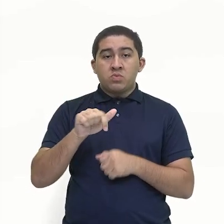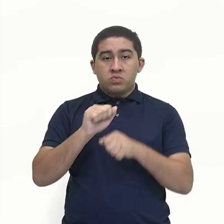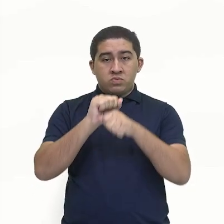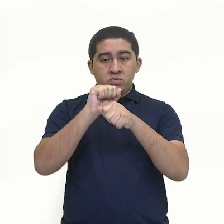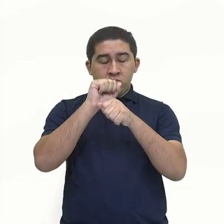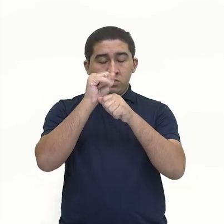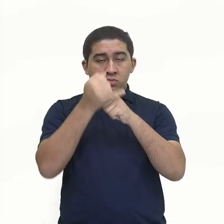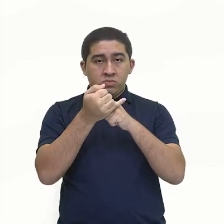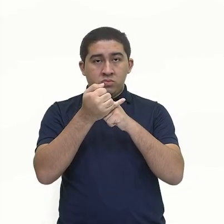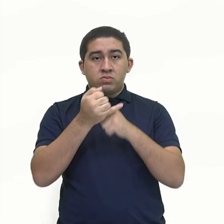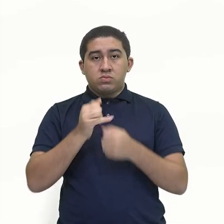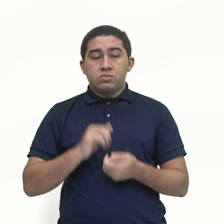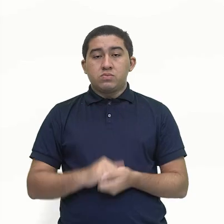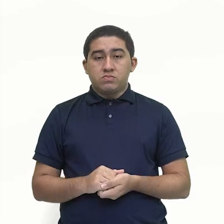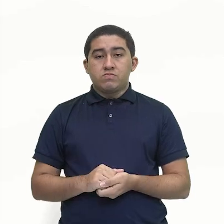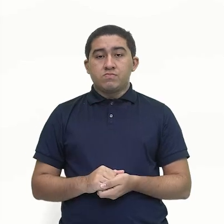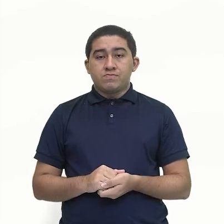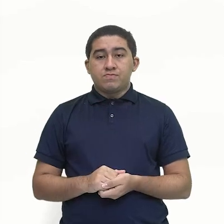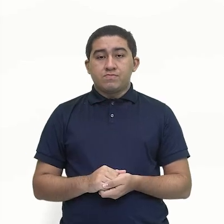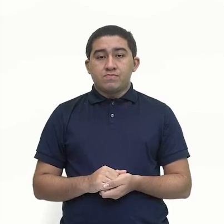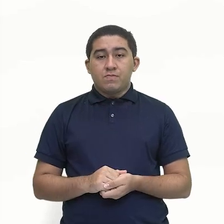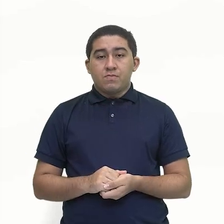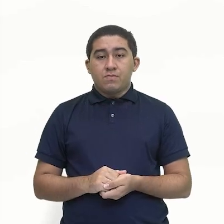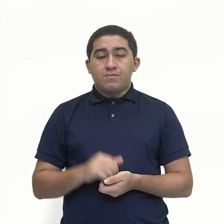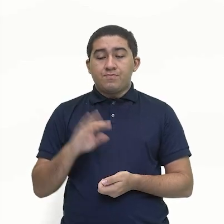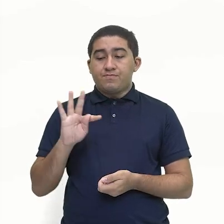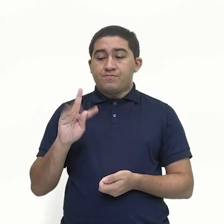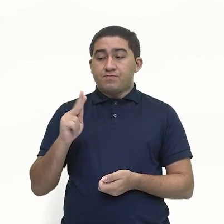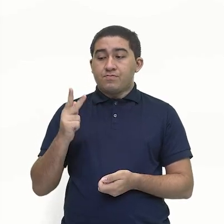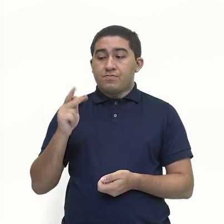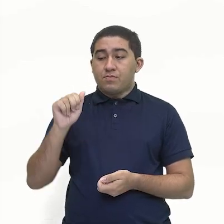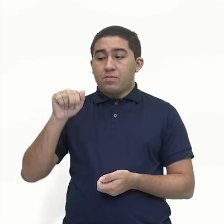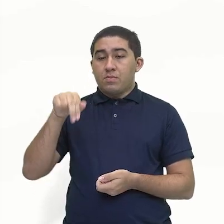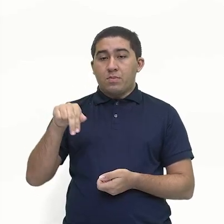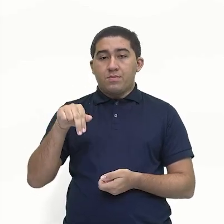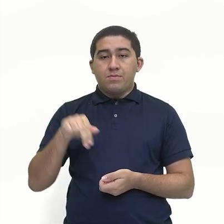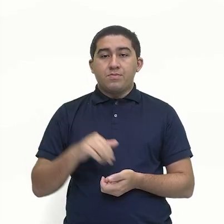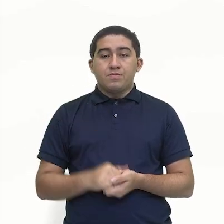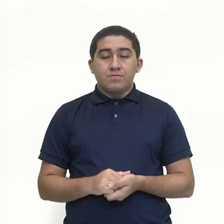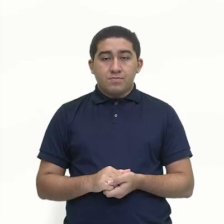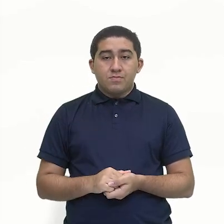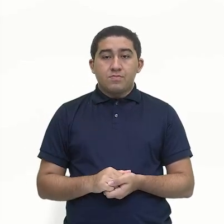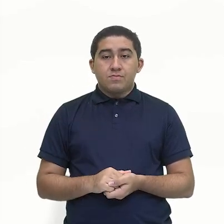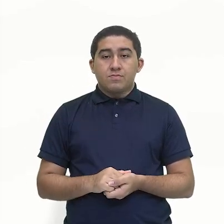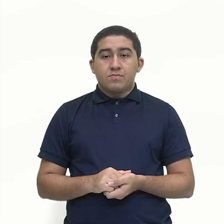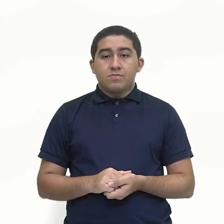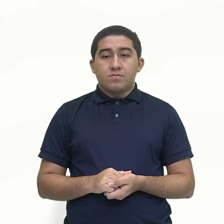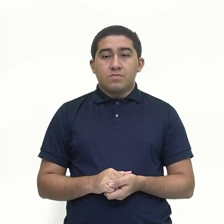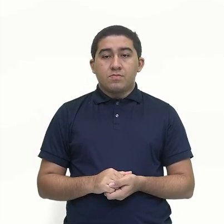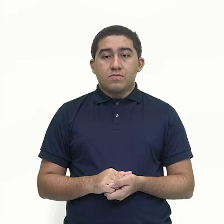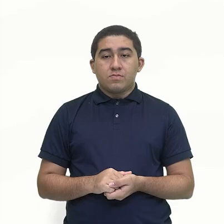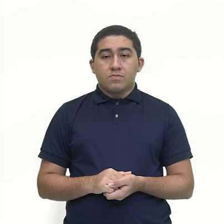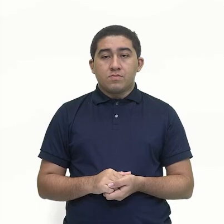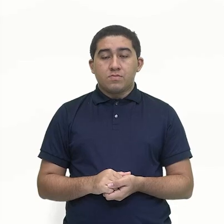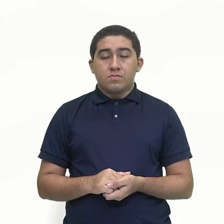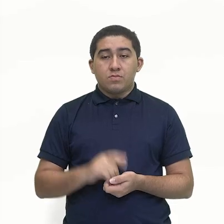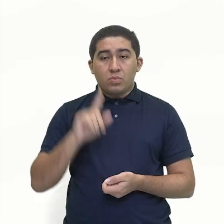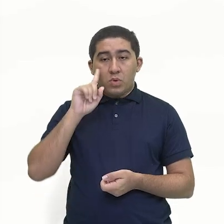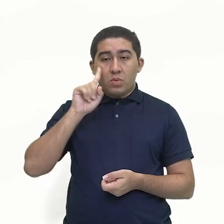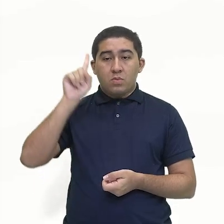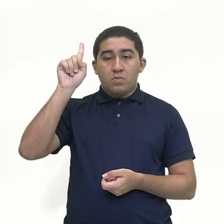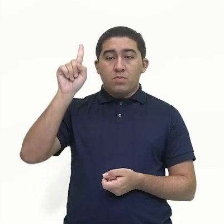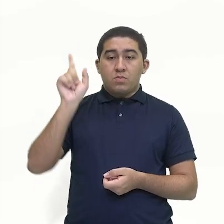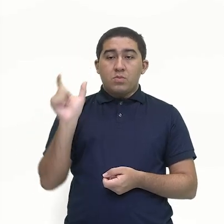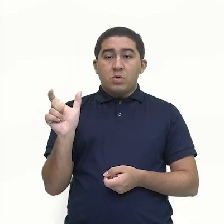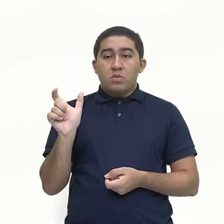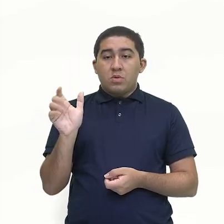adjetivo. Ele é mais influente than, também, preste atenção nessa palavrinha, do que outros in the field. A palavrinha